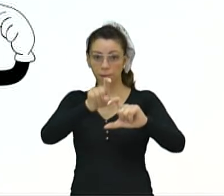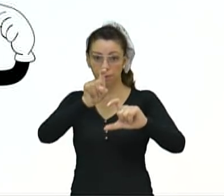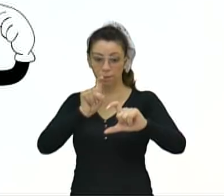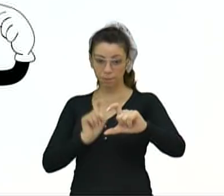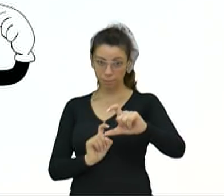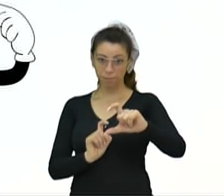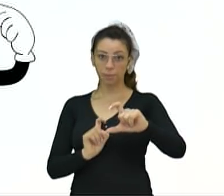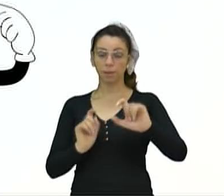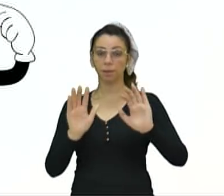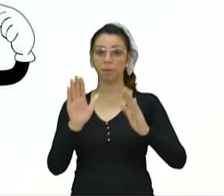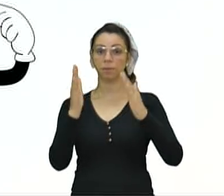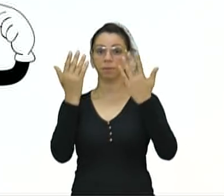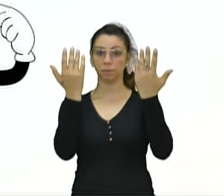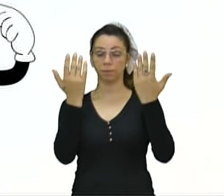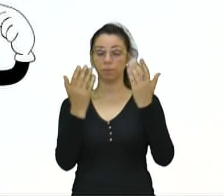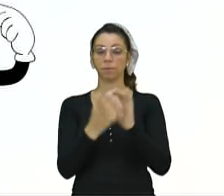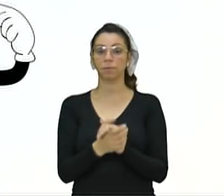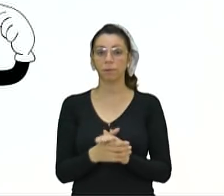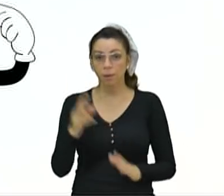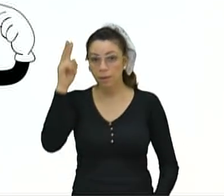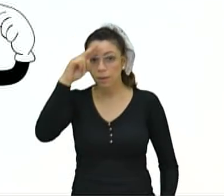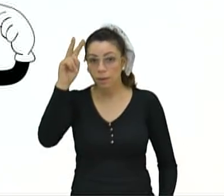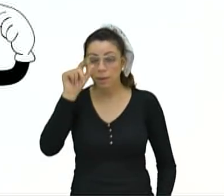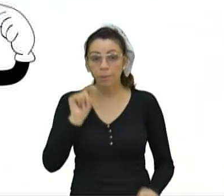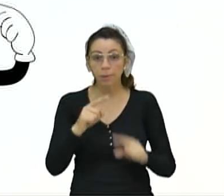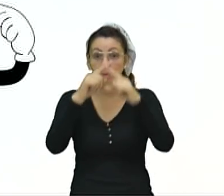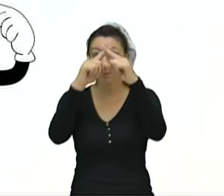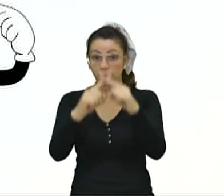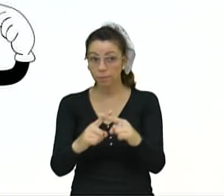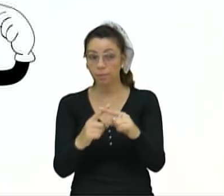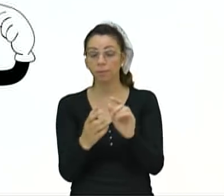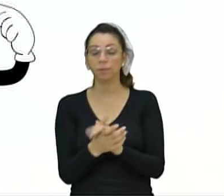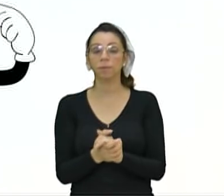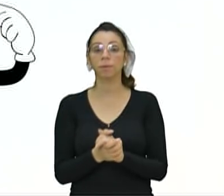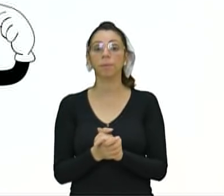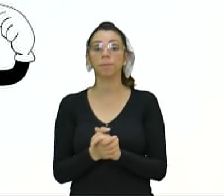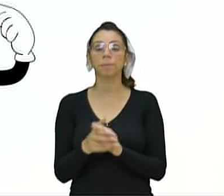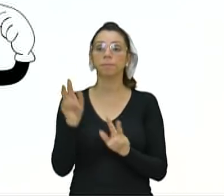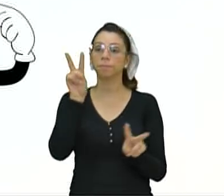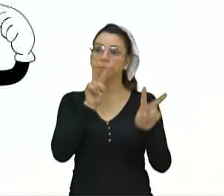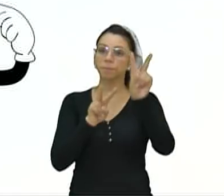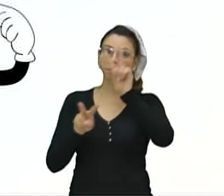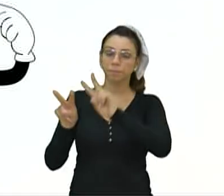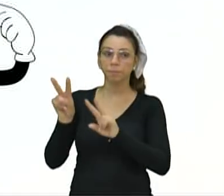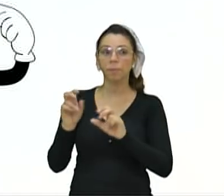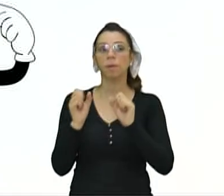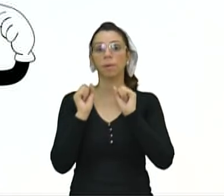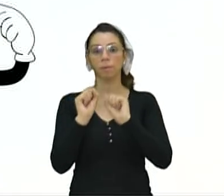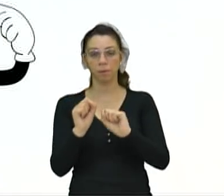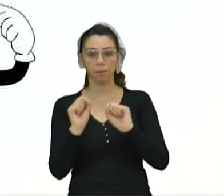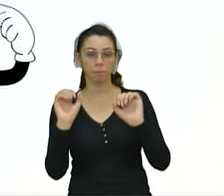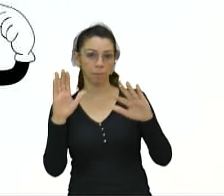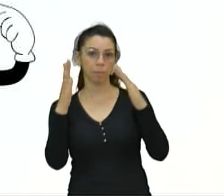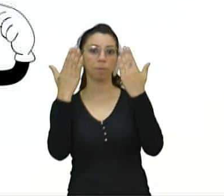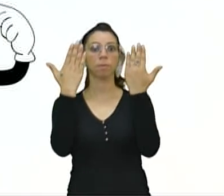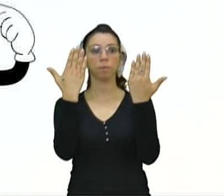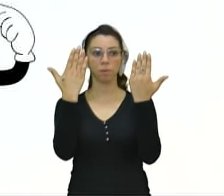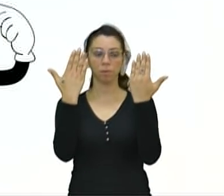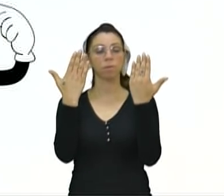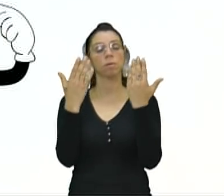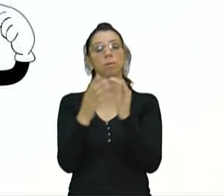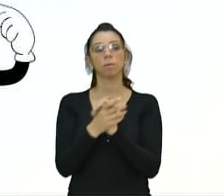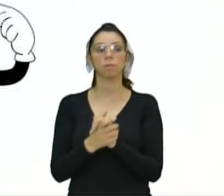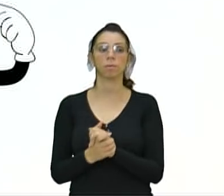lembra lá do teorema da multiplicação, que a professora já falou para vocês? Observem lá, eu tenho a probabilidade, certo?